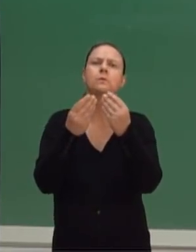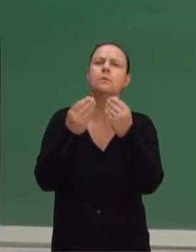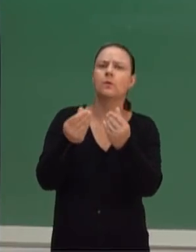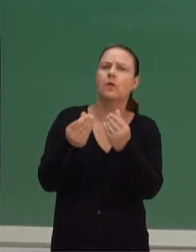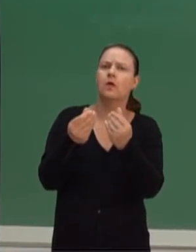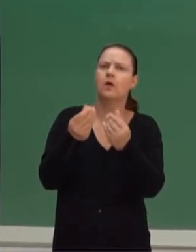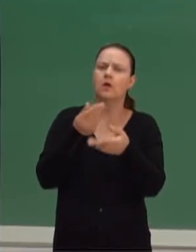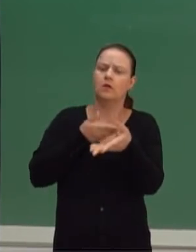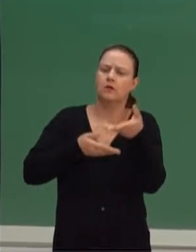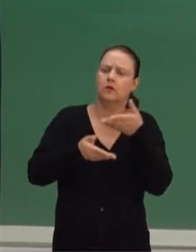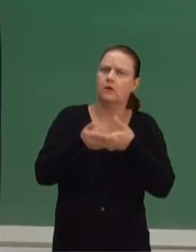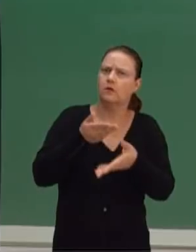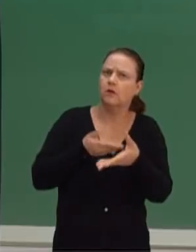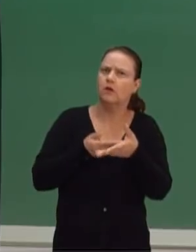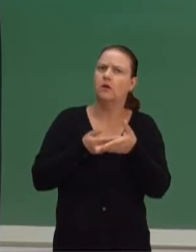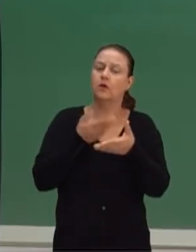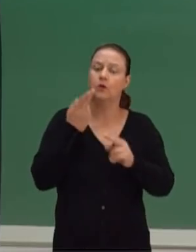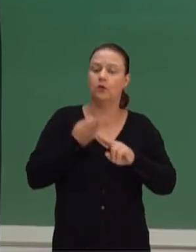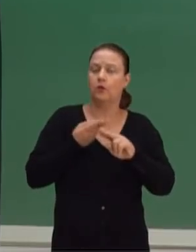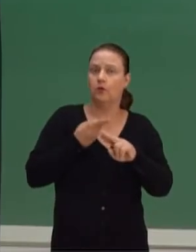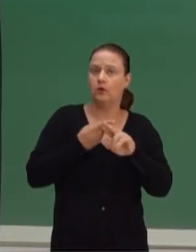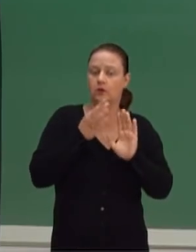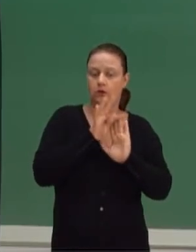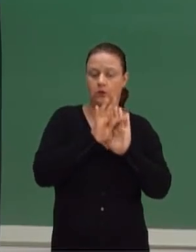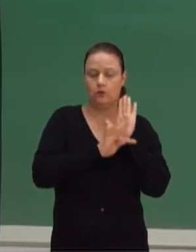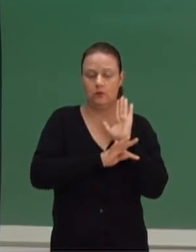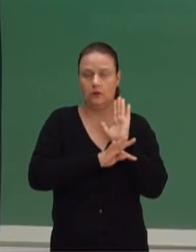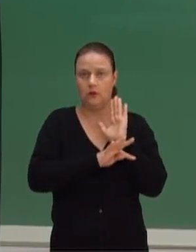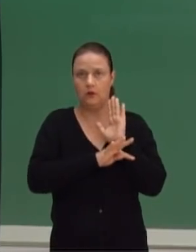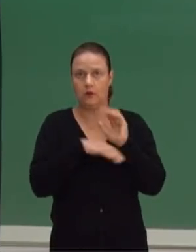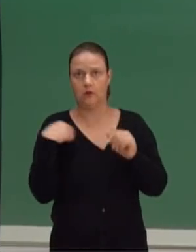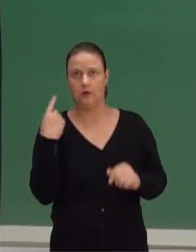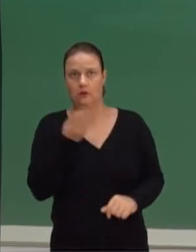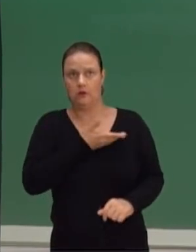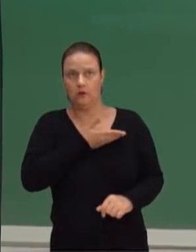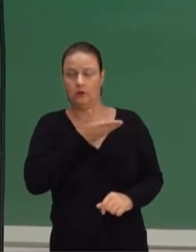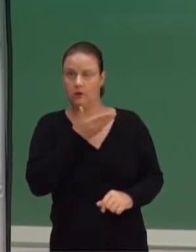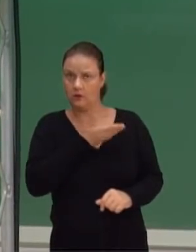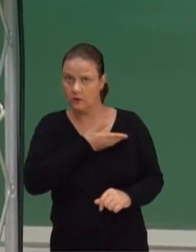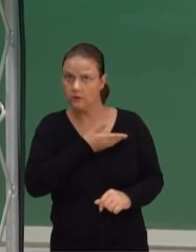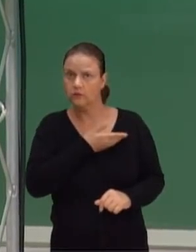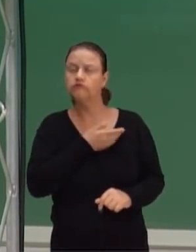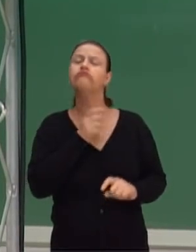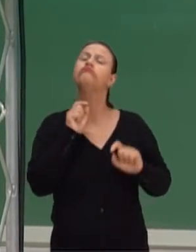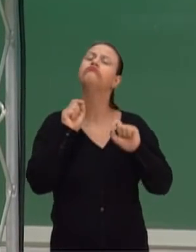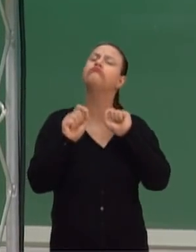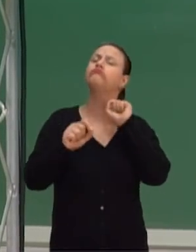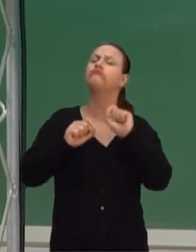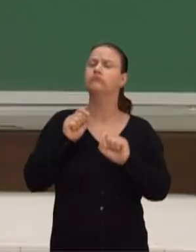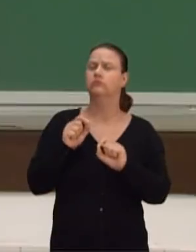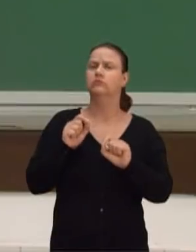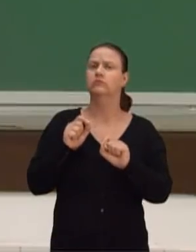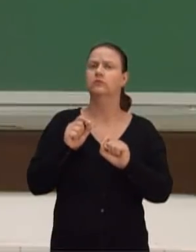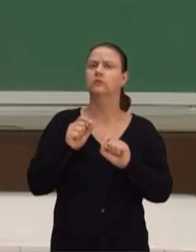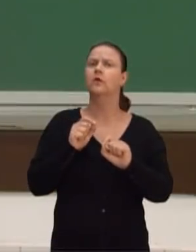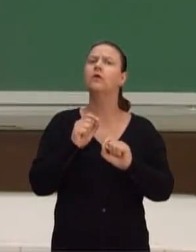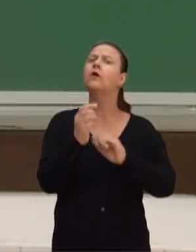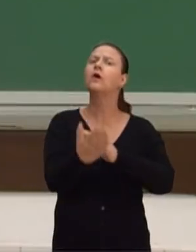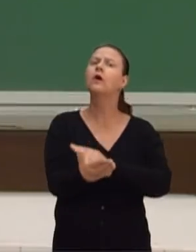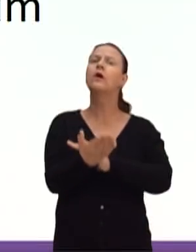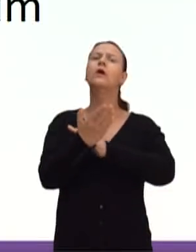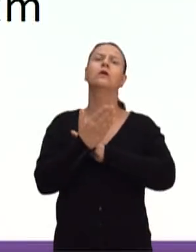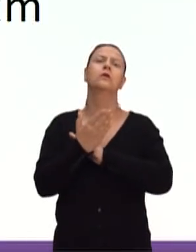nosso colega. E vamos fazer o que com o texto do nosso colega? O texto do nosso colega servirá